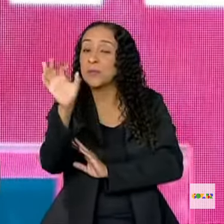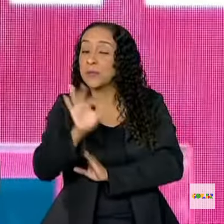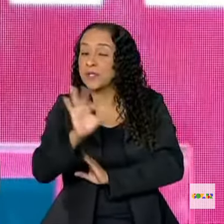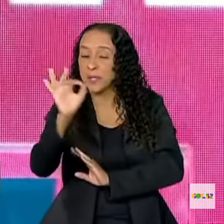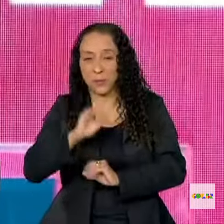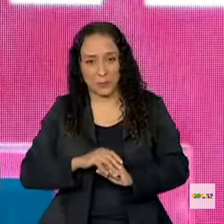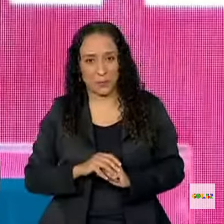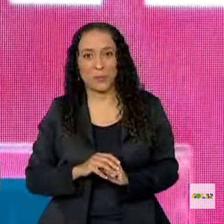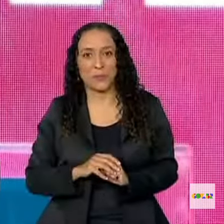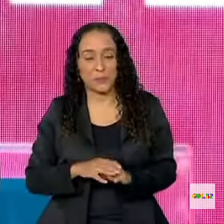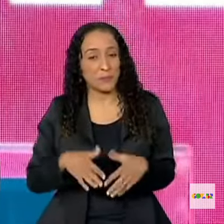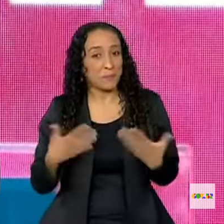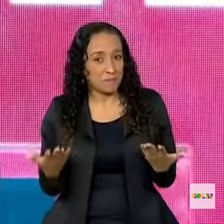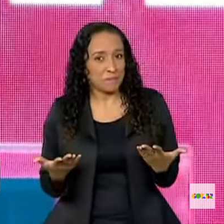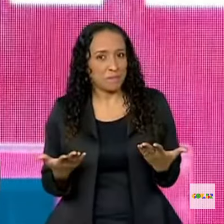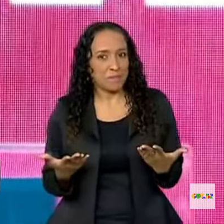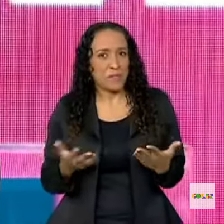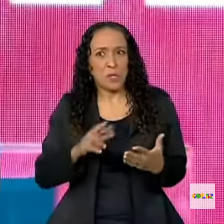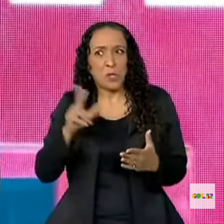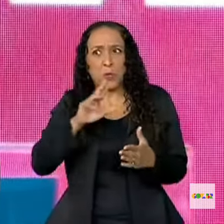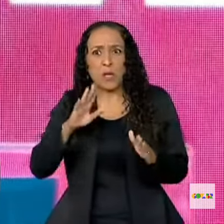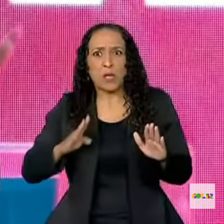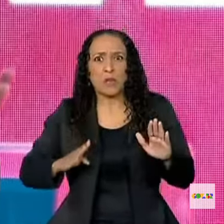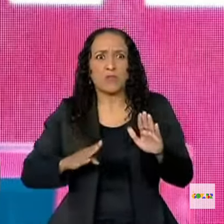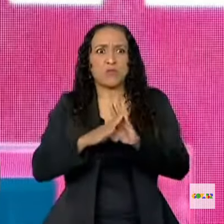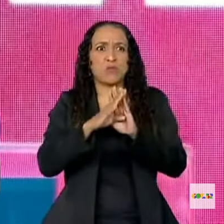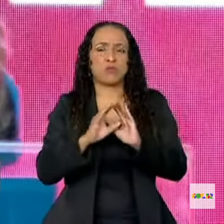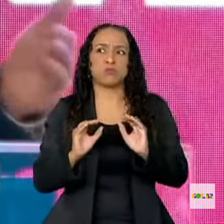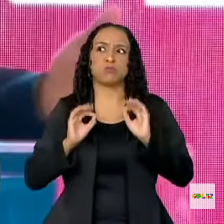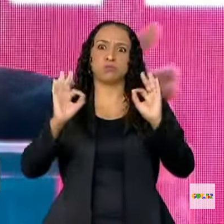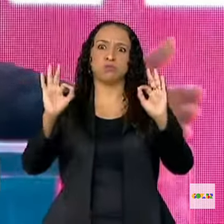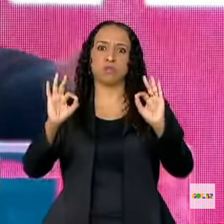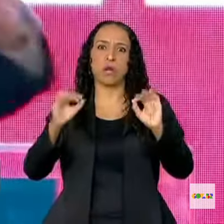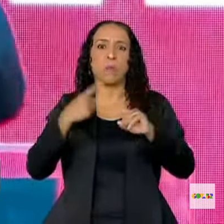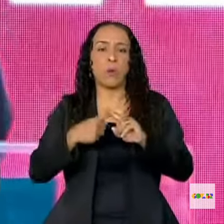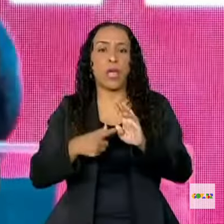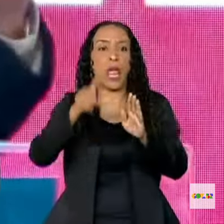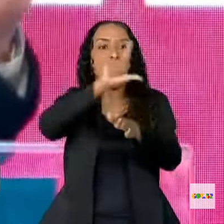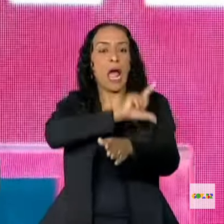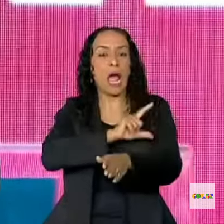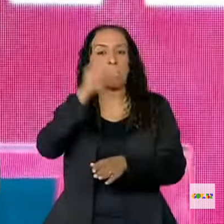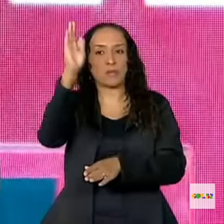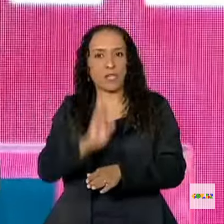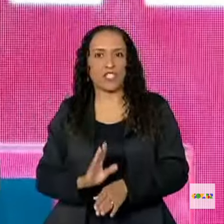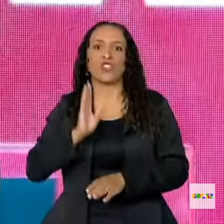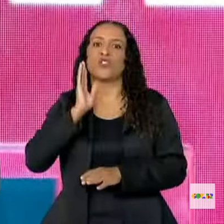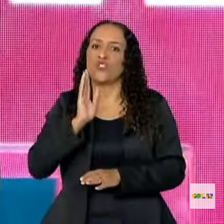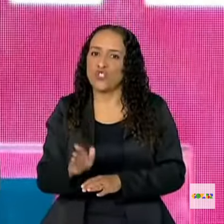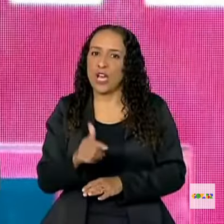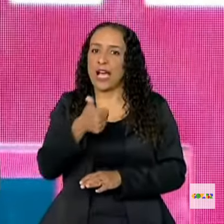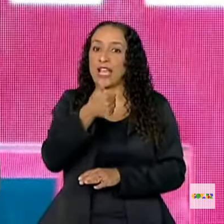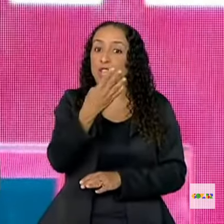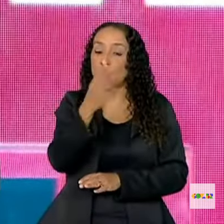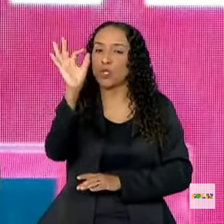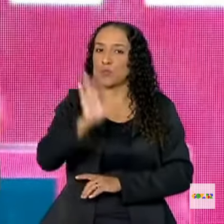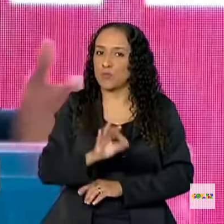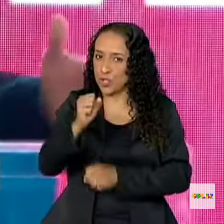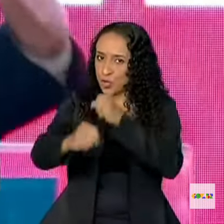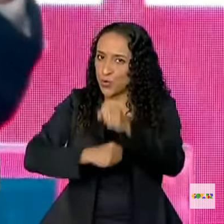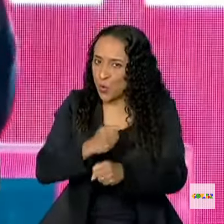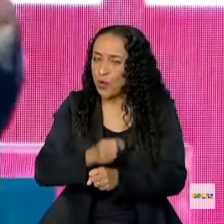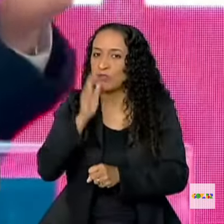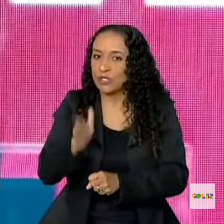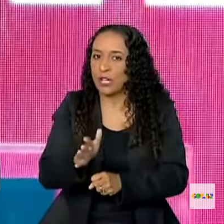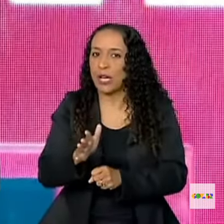por. não é um crescimento excepcional porque o Brasil já cresceu a 14% ao ano o Brasil já